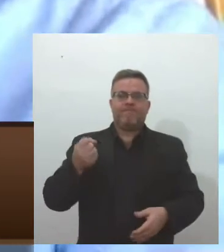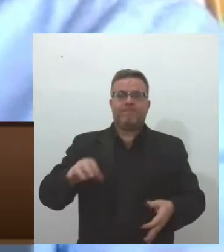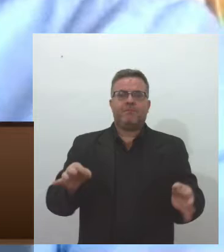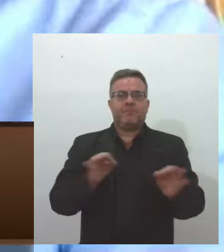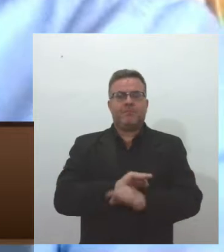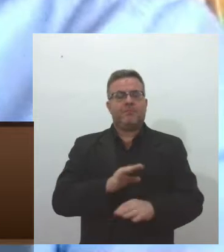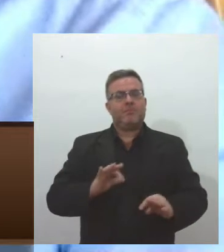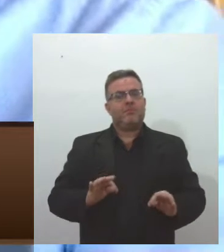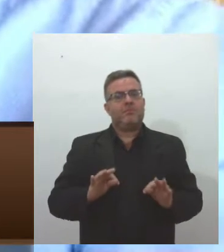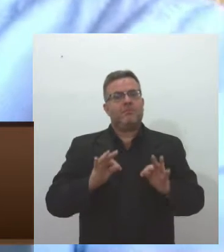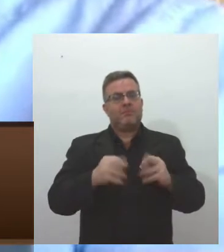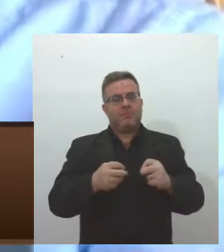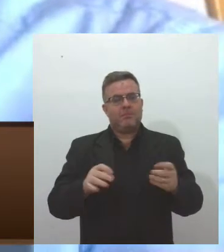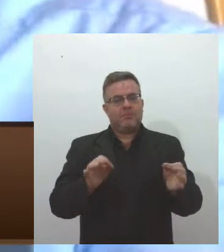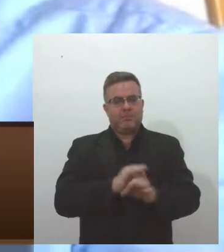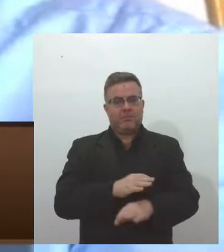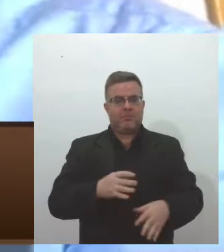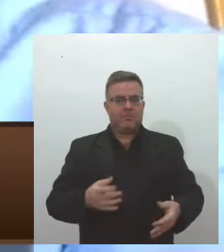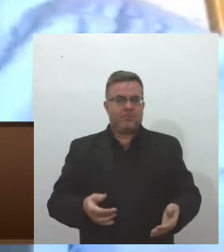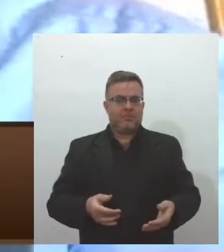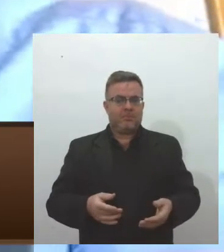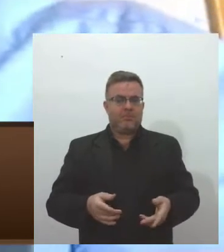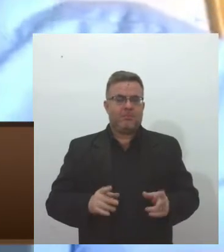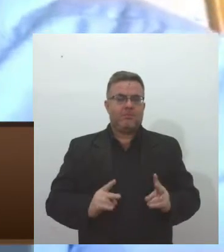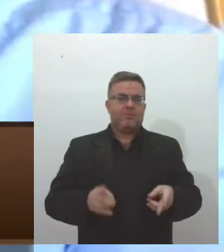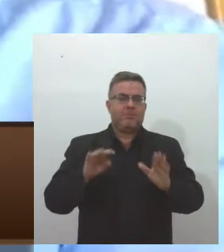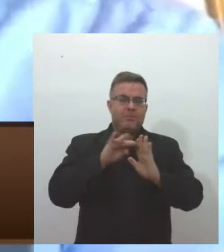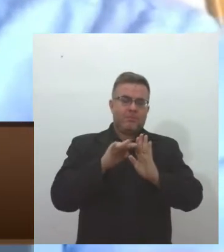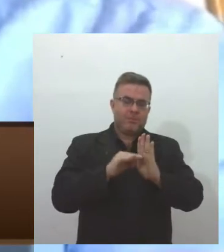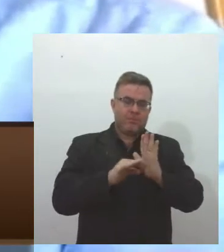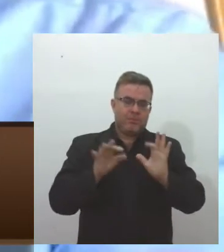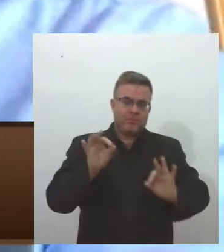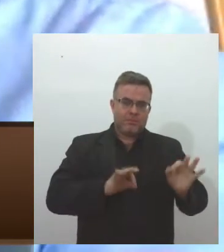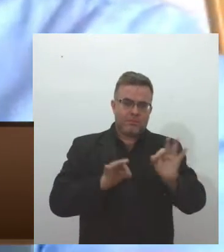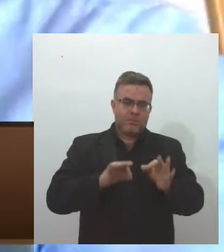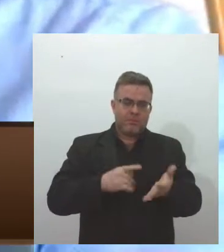isso foi sendo planejado, gestado e